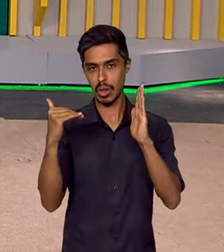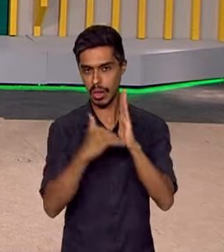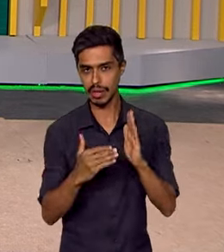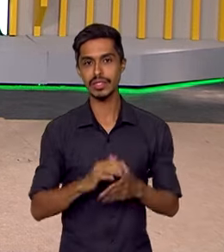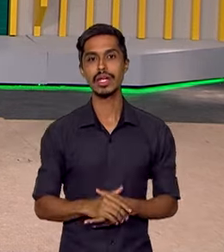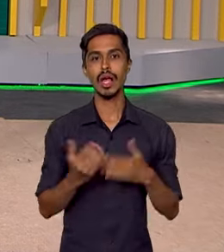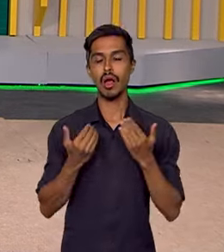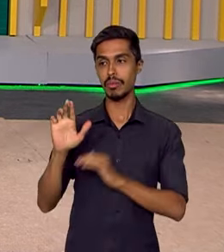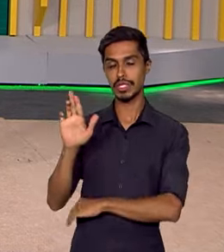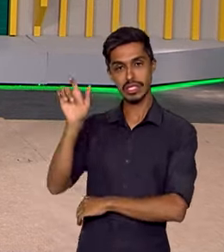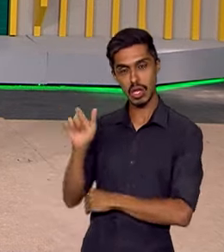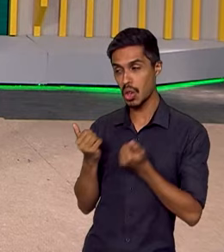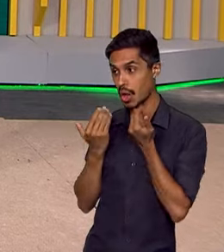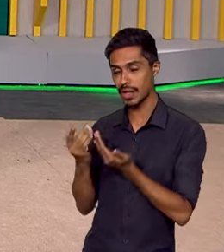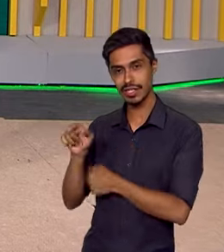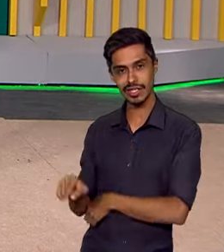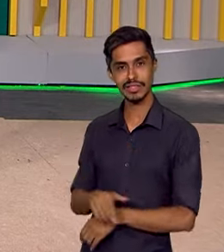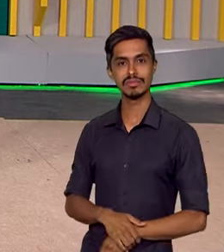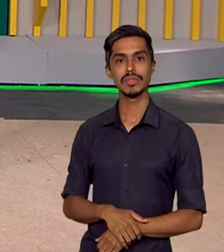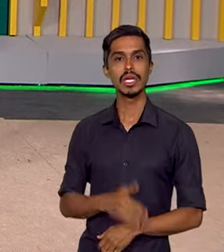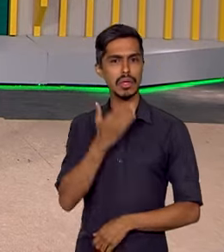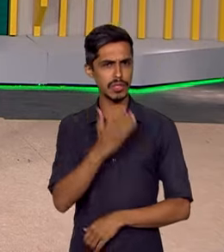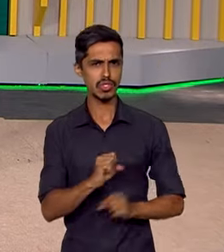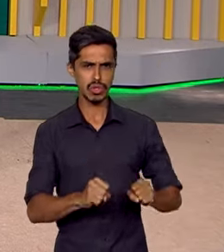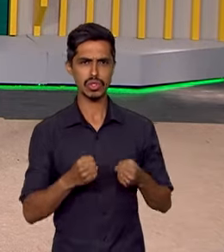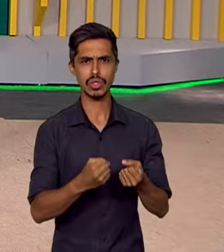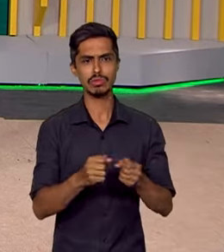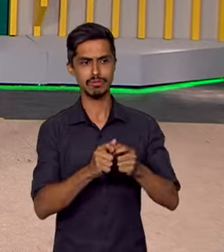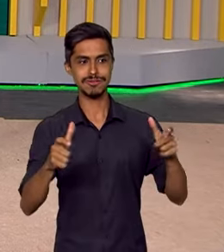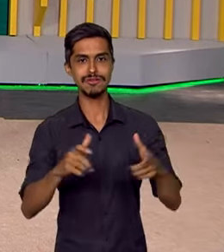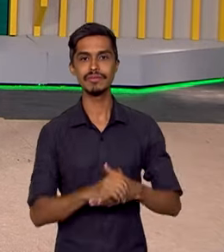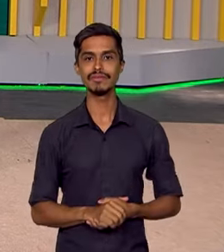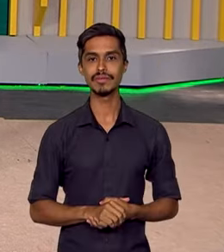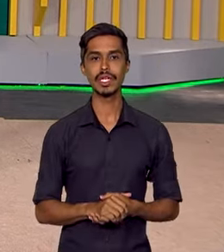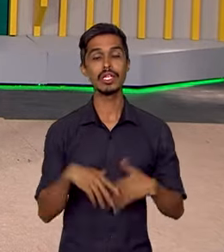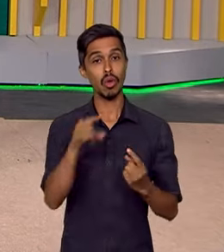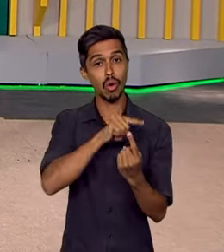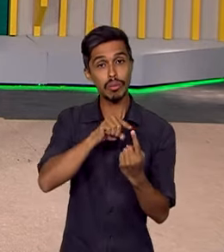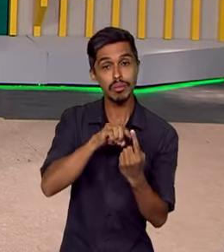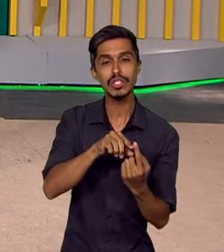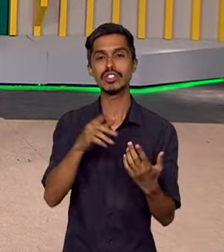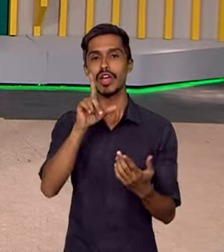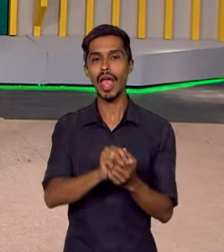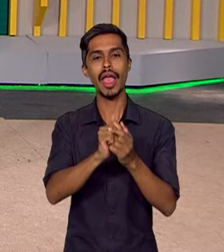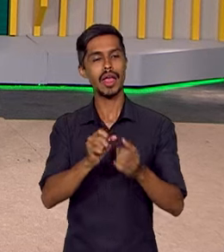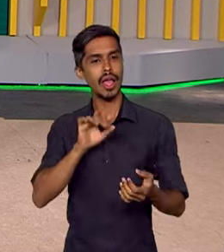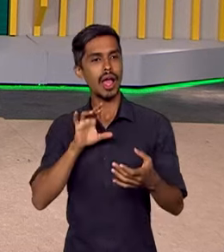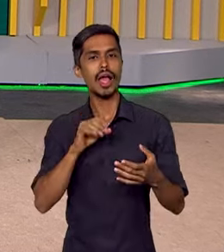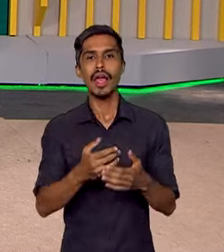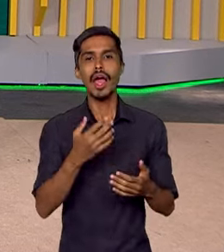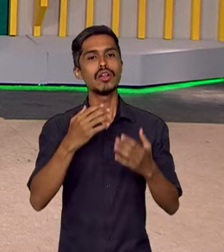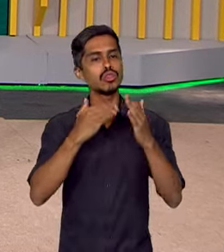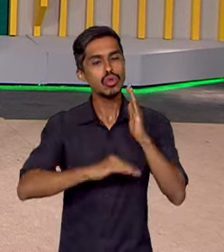Planalto ao presidente Lula, que pediu que as ações sejam ampliadas. É, e a meta é atender a todos os pedidos